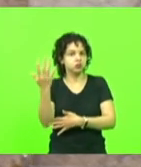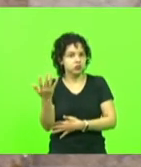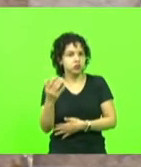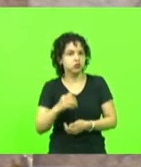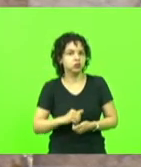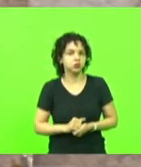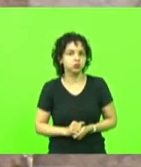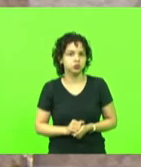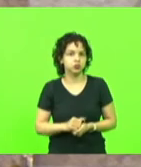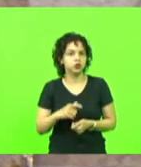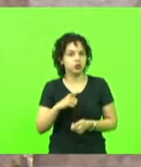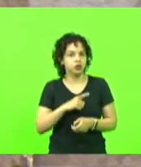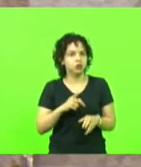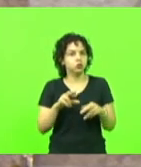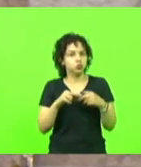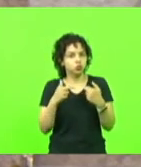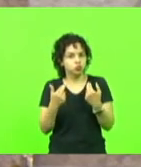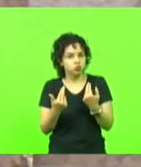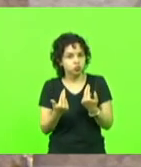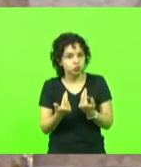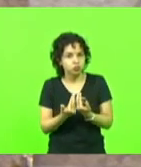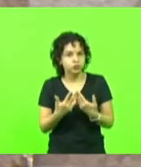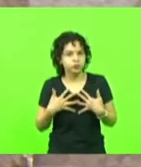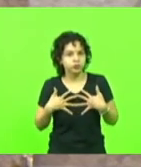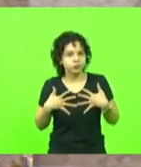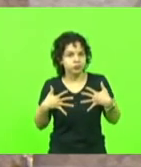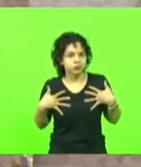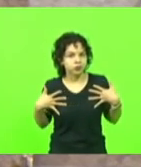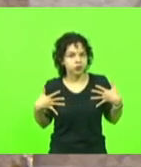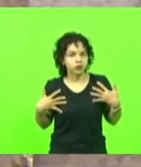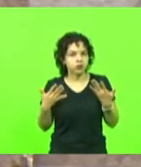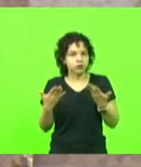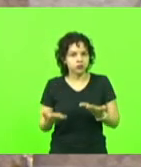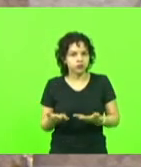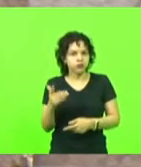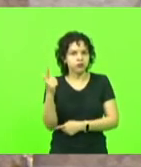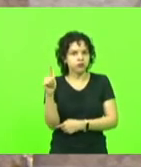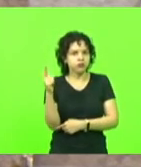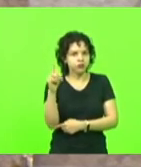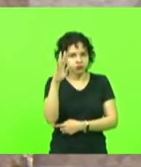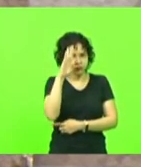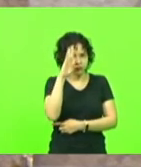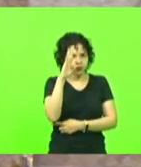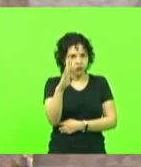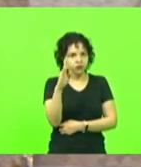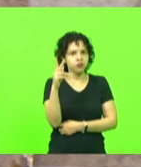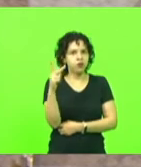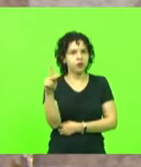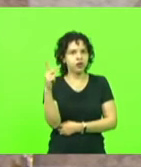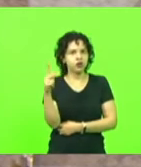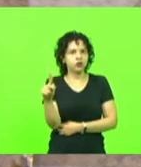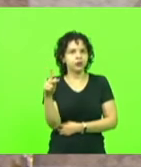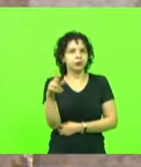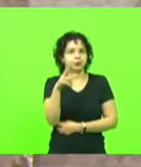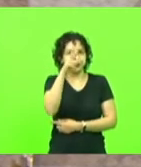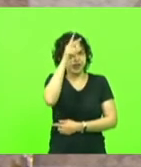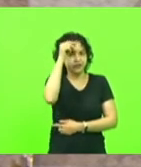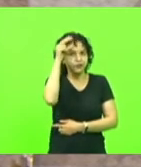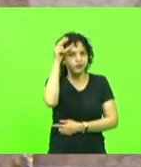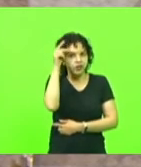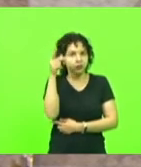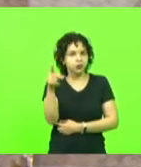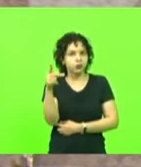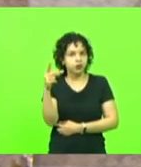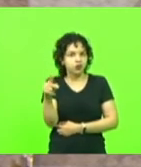uma cerimônia muito bem prestigiada, como foi a de Guaramirim, mas principalmente essa de Pomerode, com o prefeito de Pomerode, prefeitos